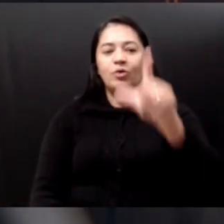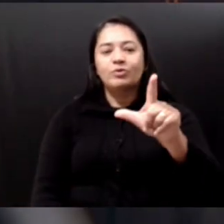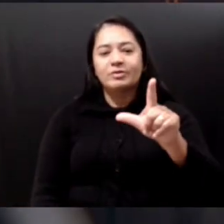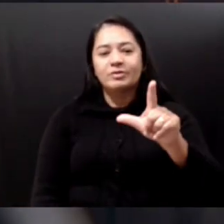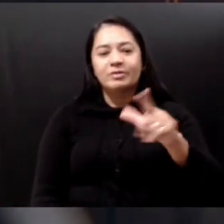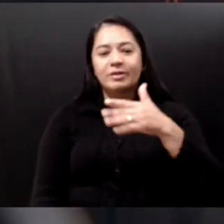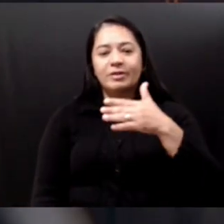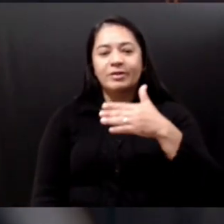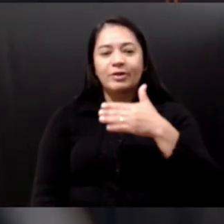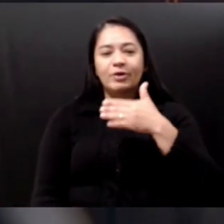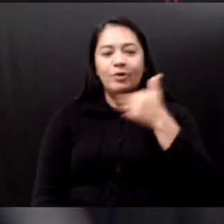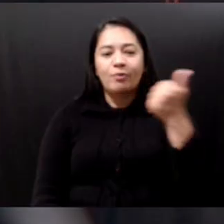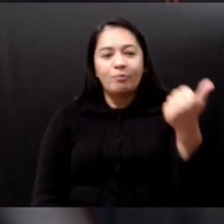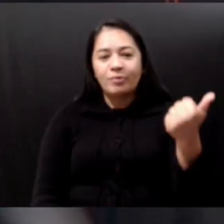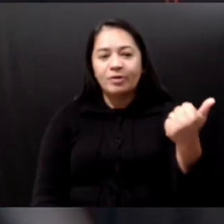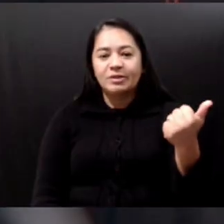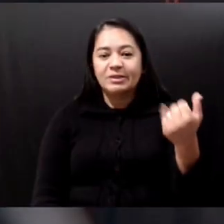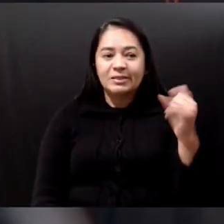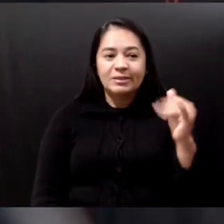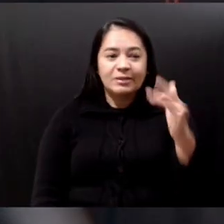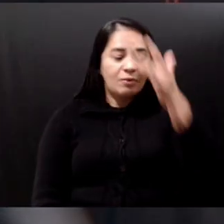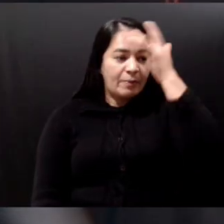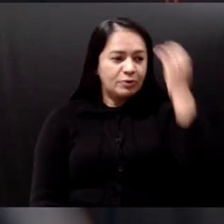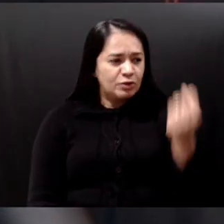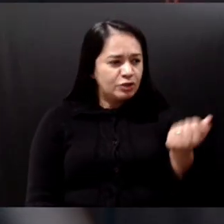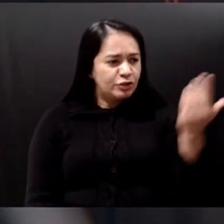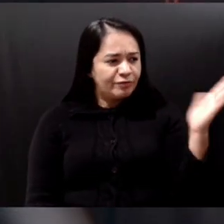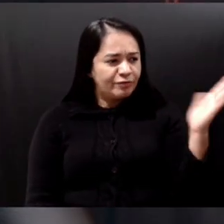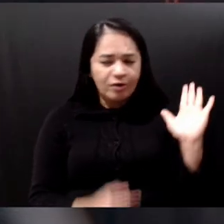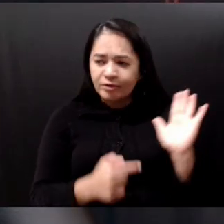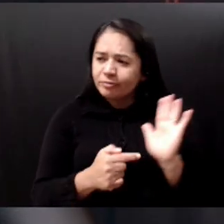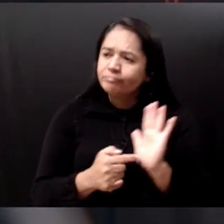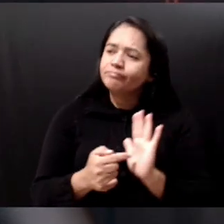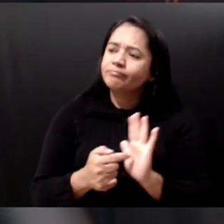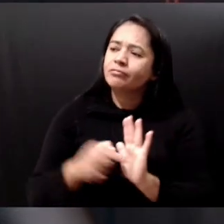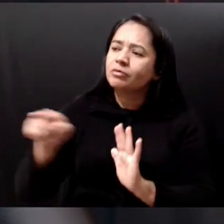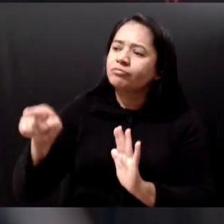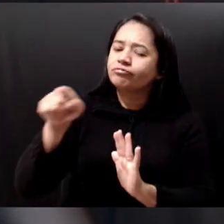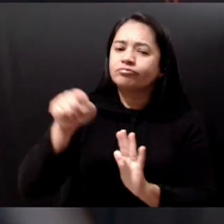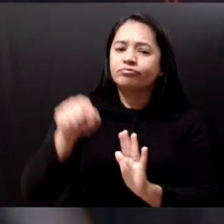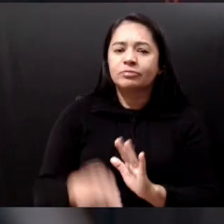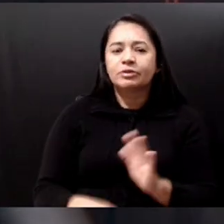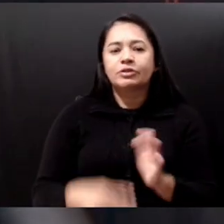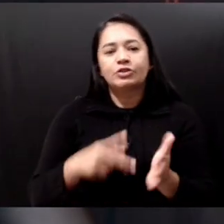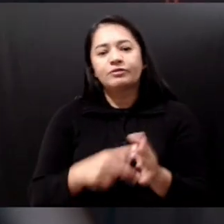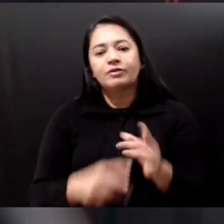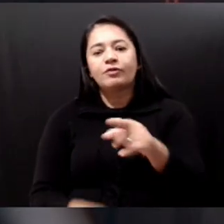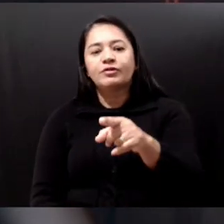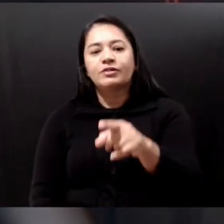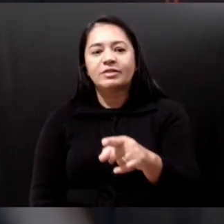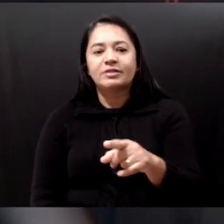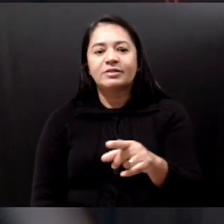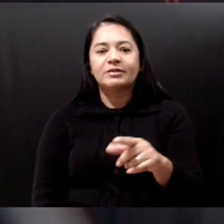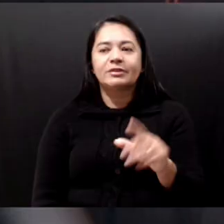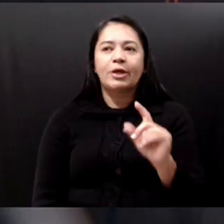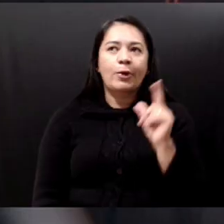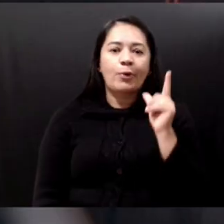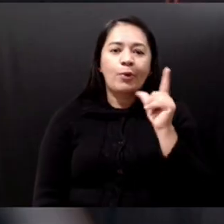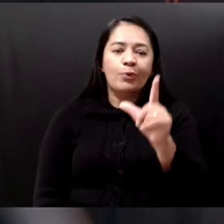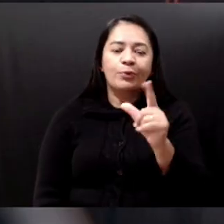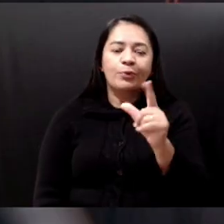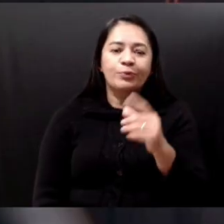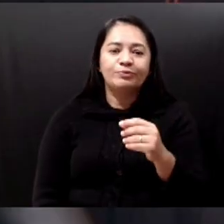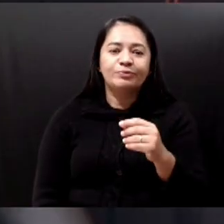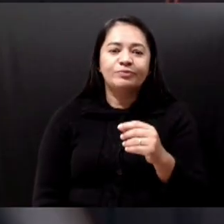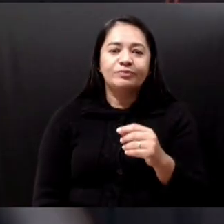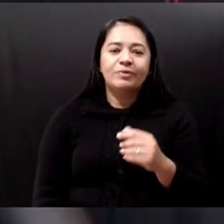fora trazendo um contraponto, de fato, você tem uma tendência a trazer melhores resultados.